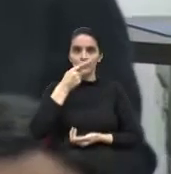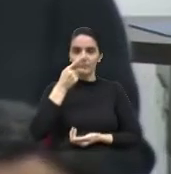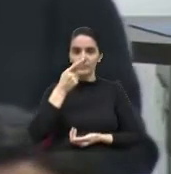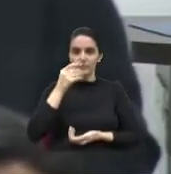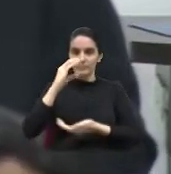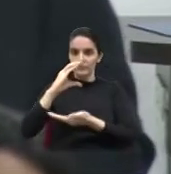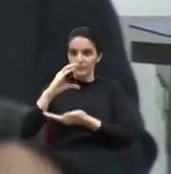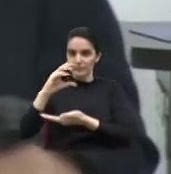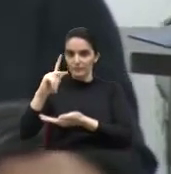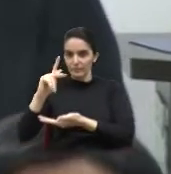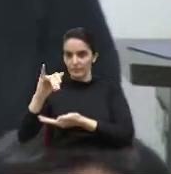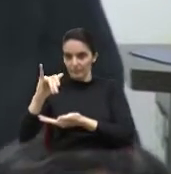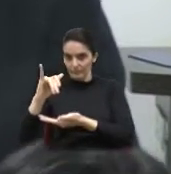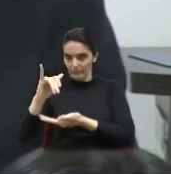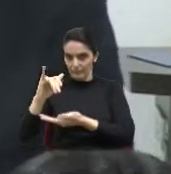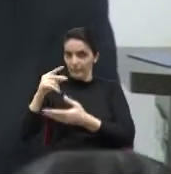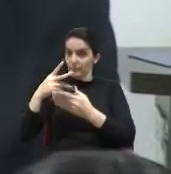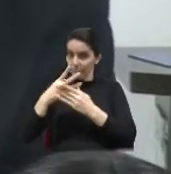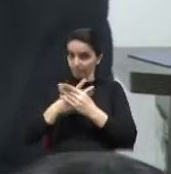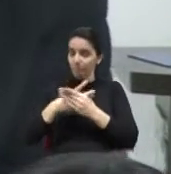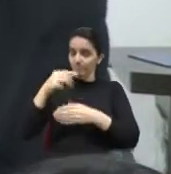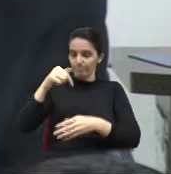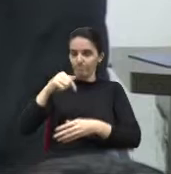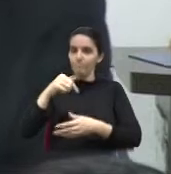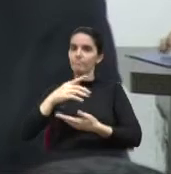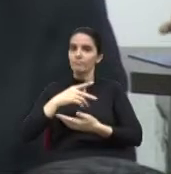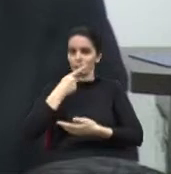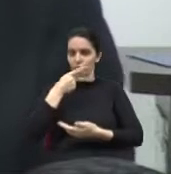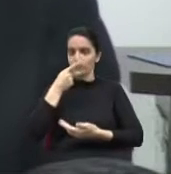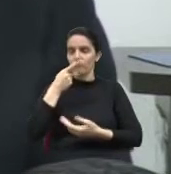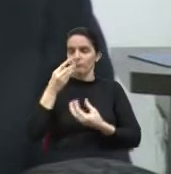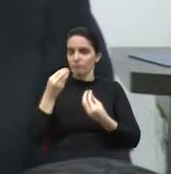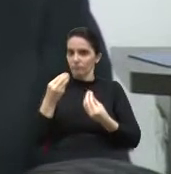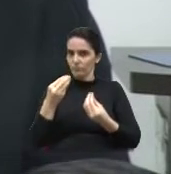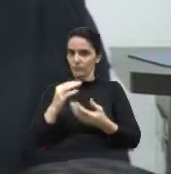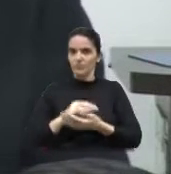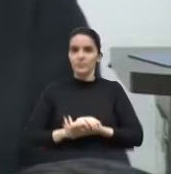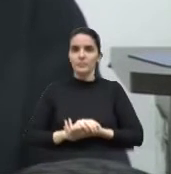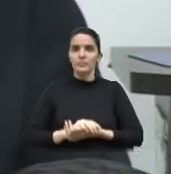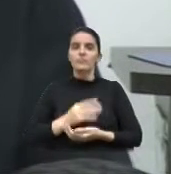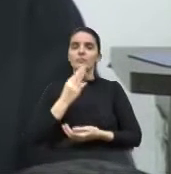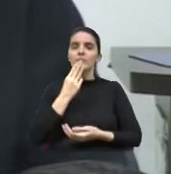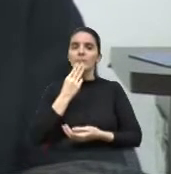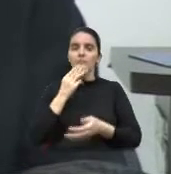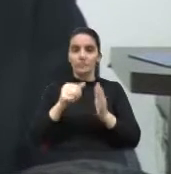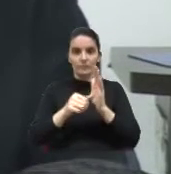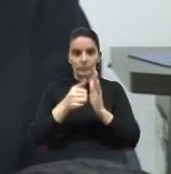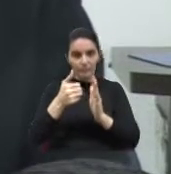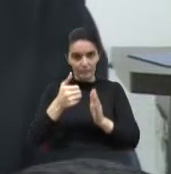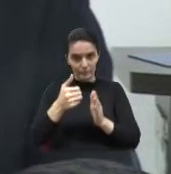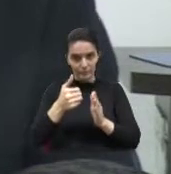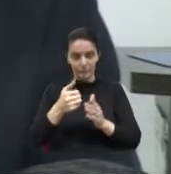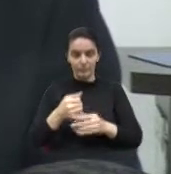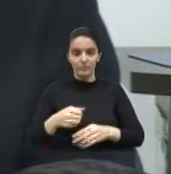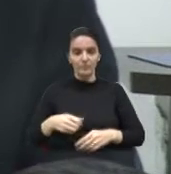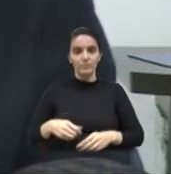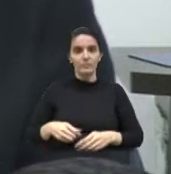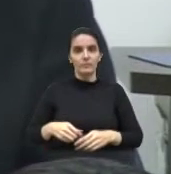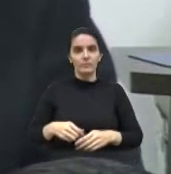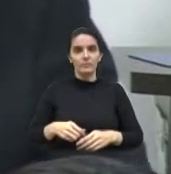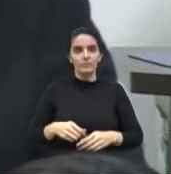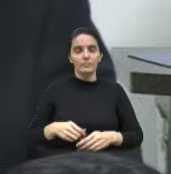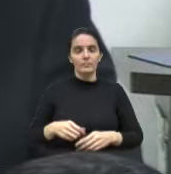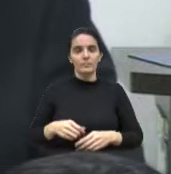nesta casa. Eu, particularmente, estou no meu primeiro mandato, tenho acompanhado